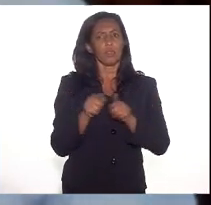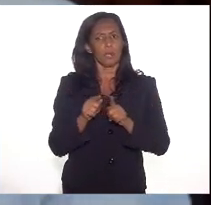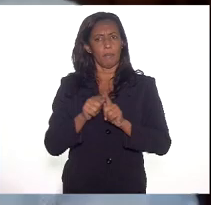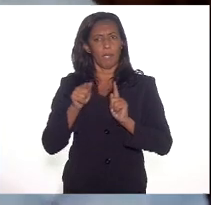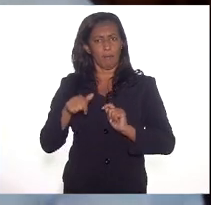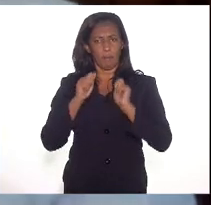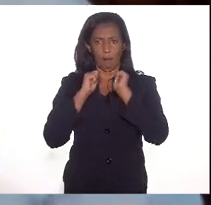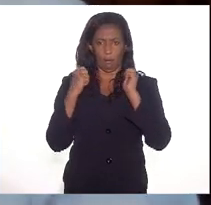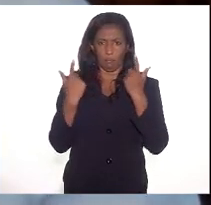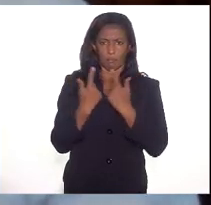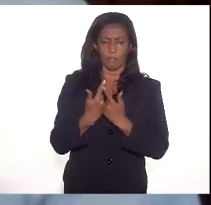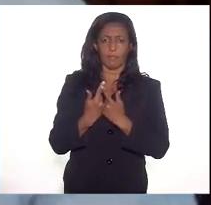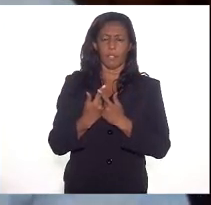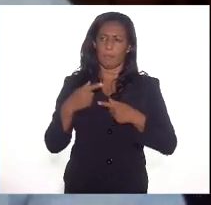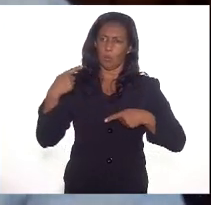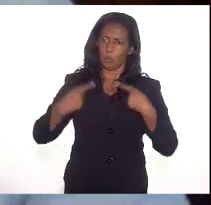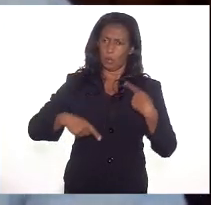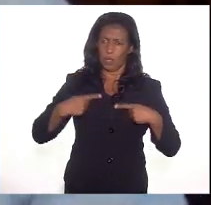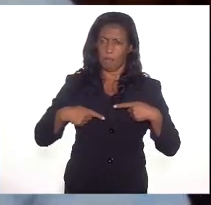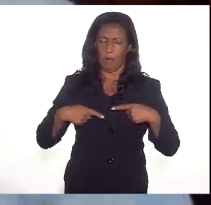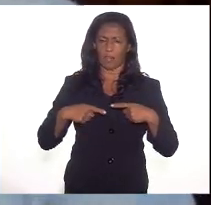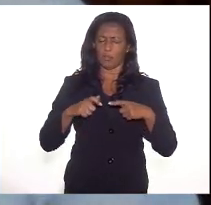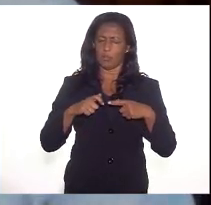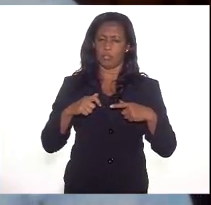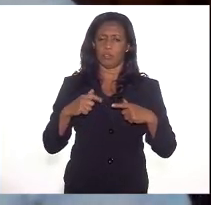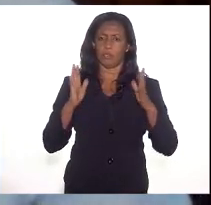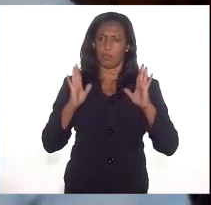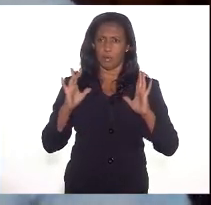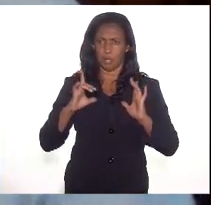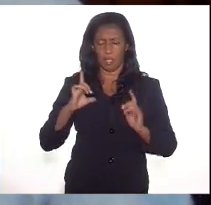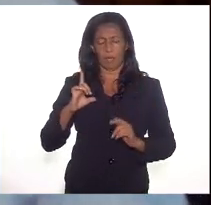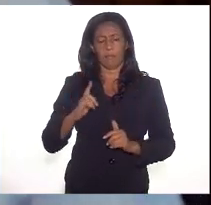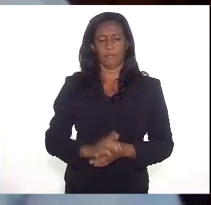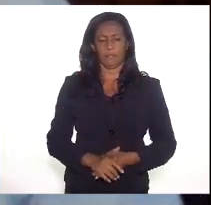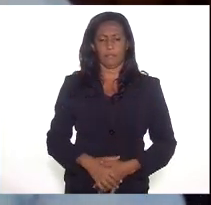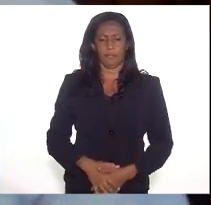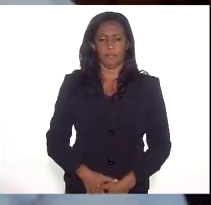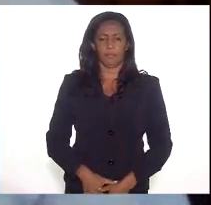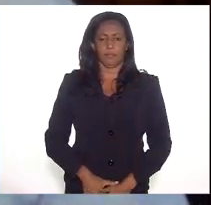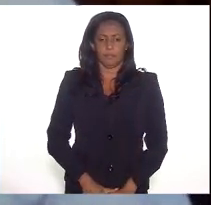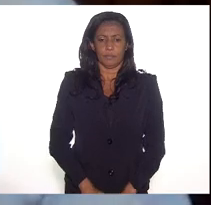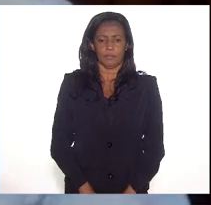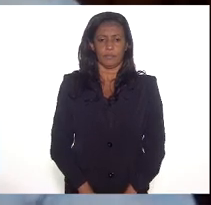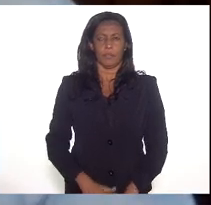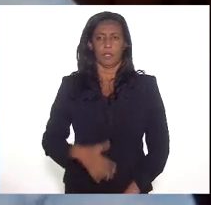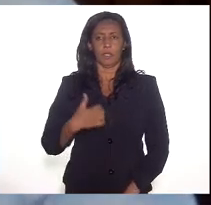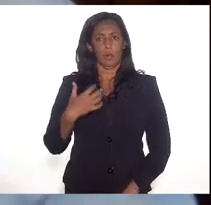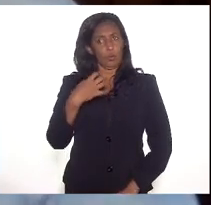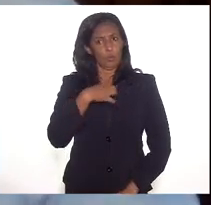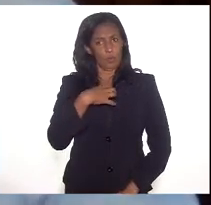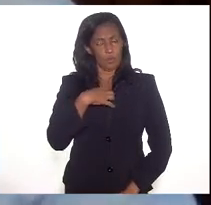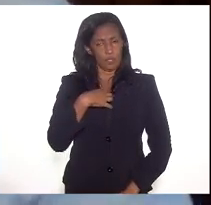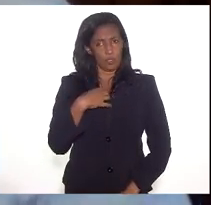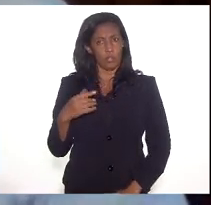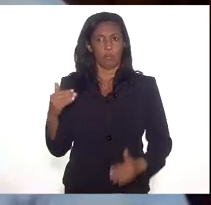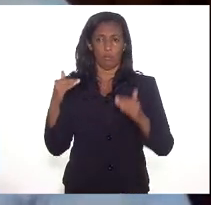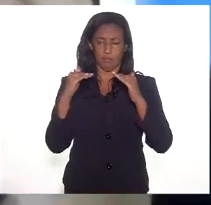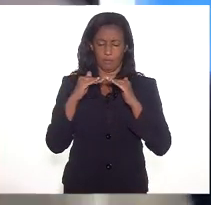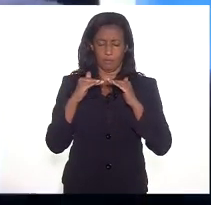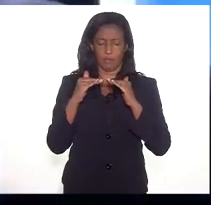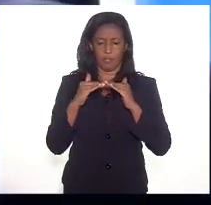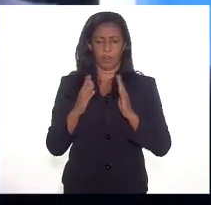pelo amplo debate democrático que foi feito no tema. Então, é nesse sentido, meu parecer no orçamento, no mérito, é favorável. Com